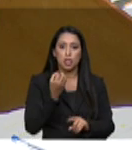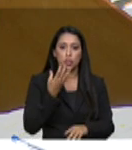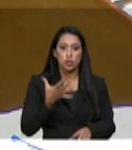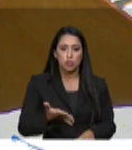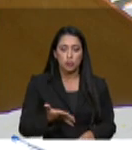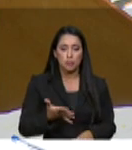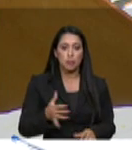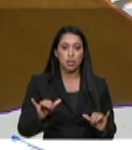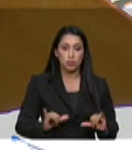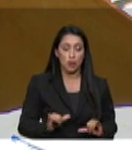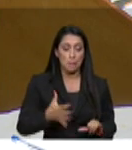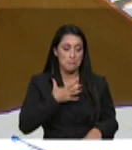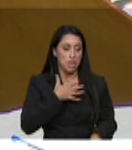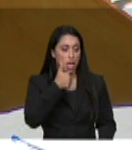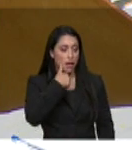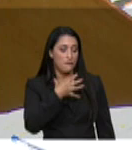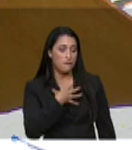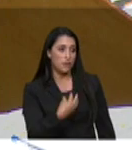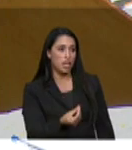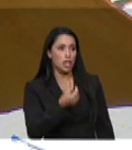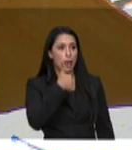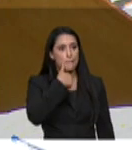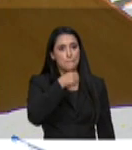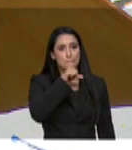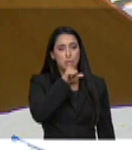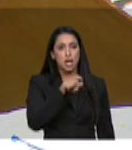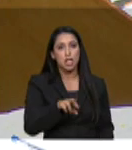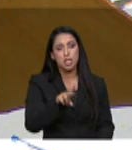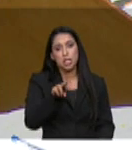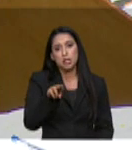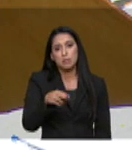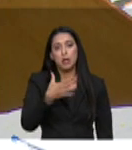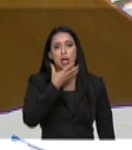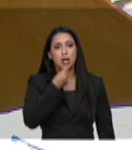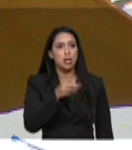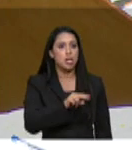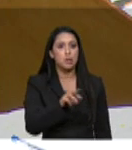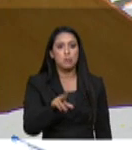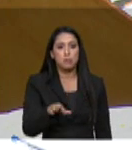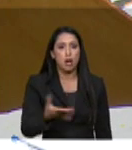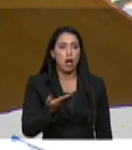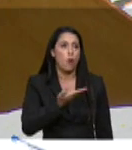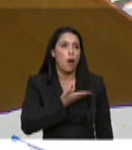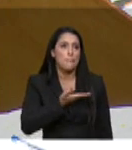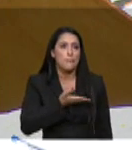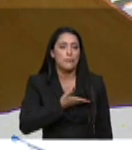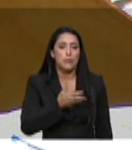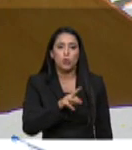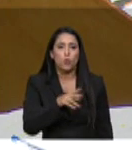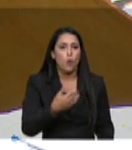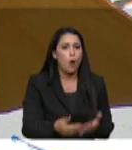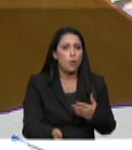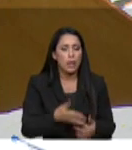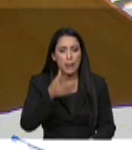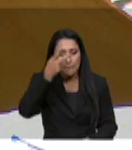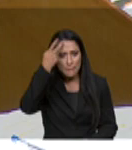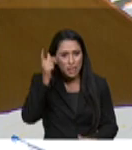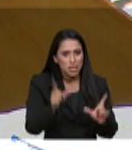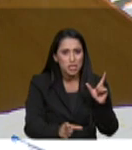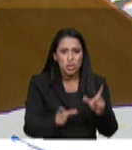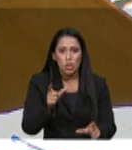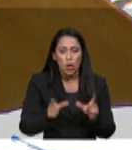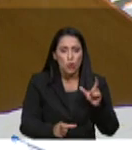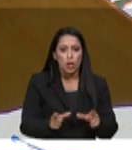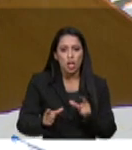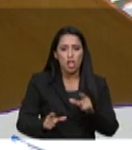bem pode ser minha filha pode ser minha mãe minha irmã meu falecido irmão qualquer um amigo eu não vou lá passar